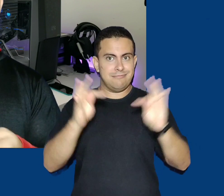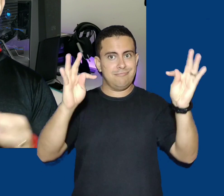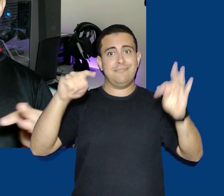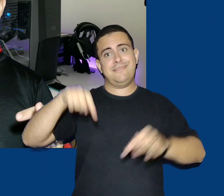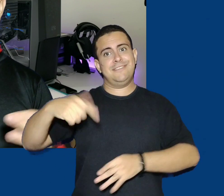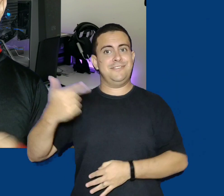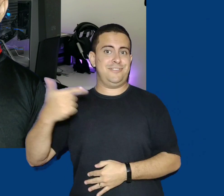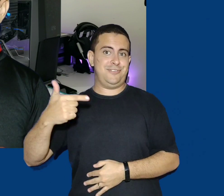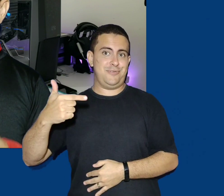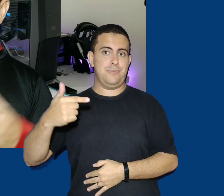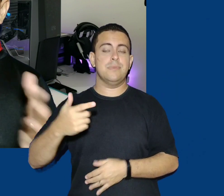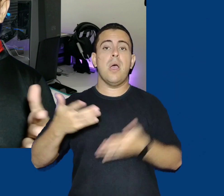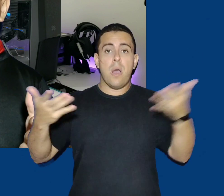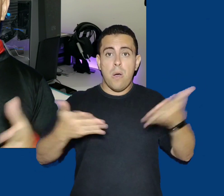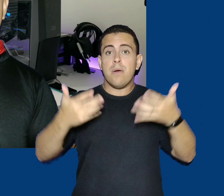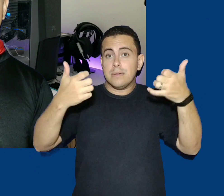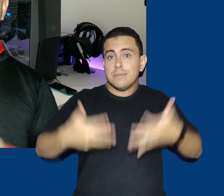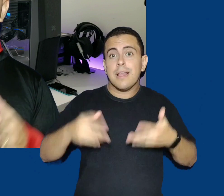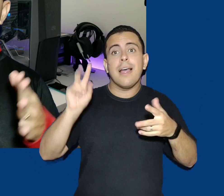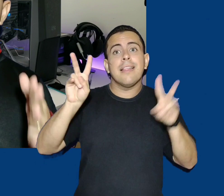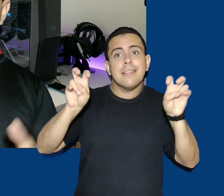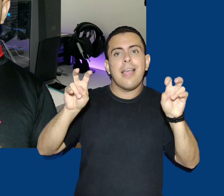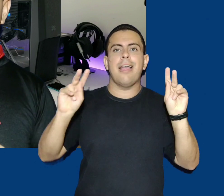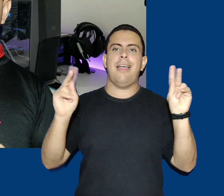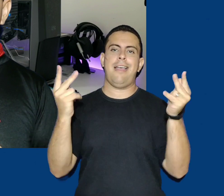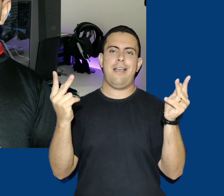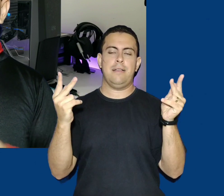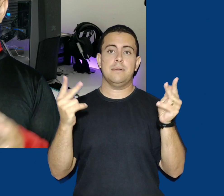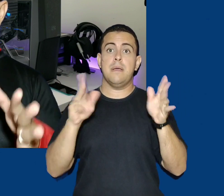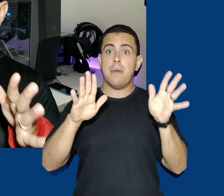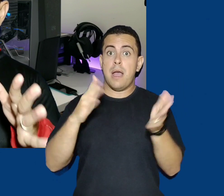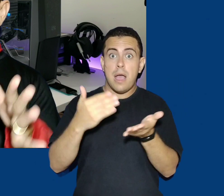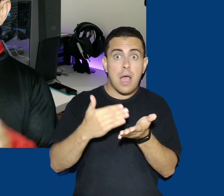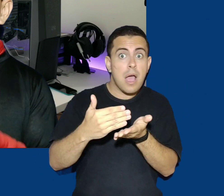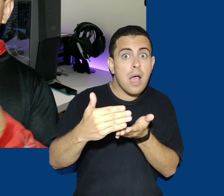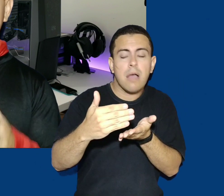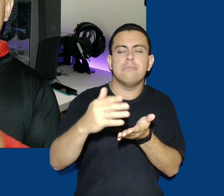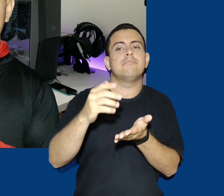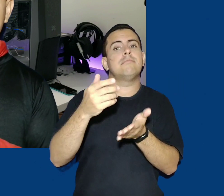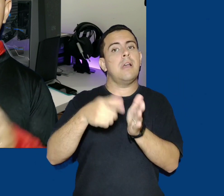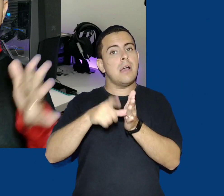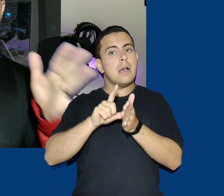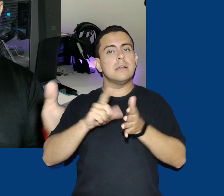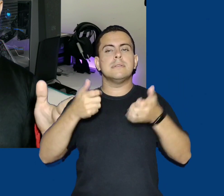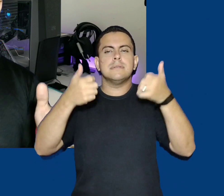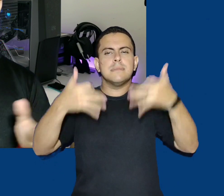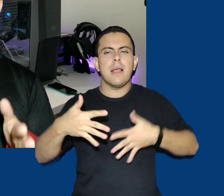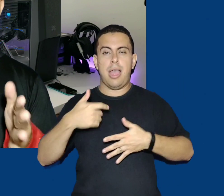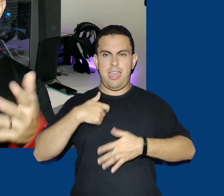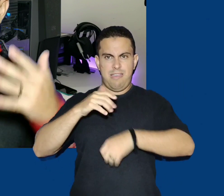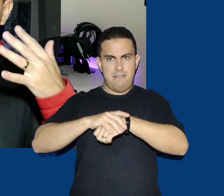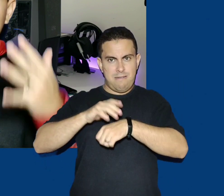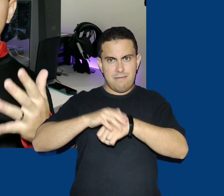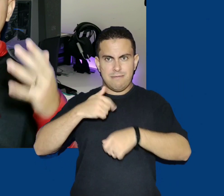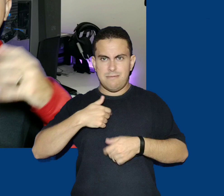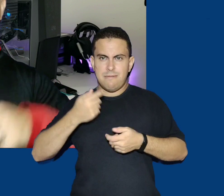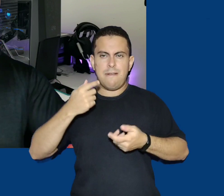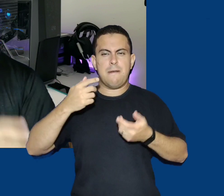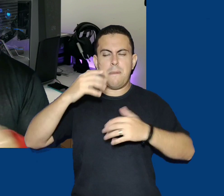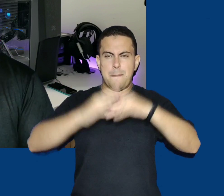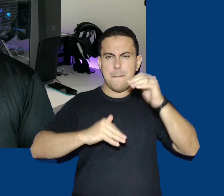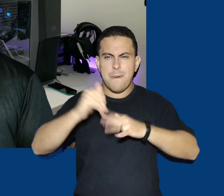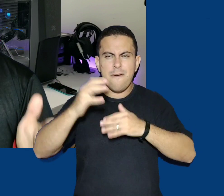sinais tecnológicos. E hoje a gente vai falar sobre hardware. Então, mas antes de começar a falar, eu gostaria de dizer que eu não sou